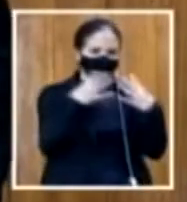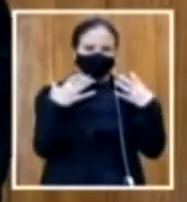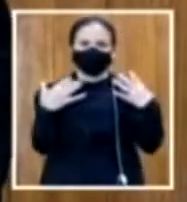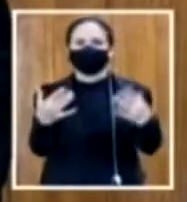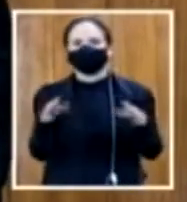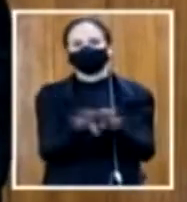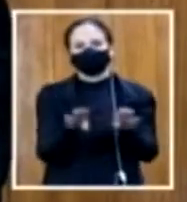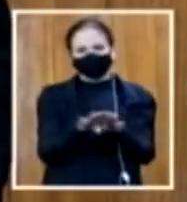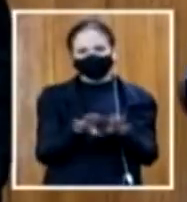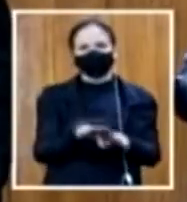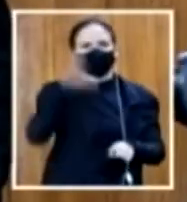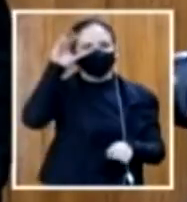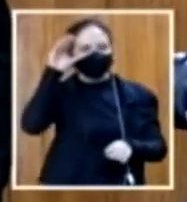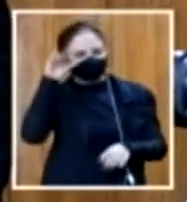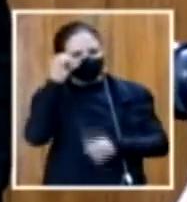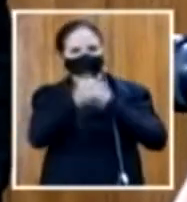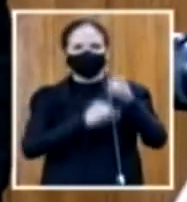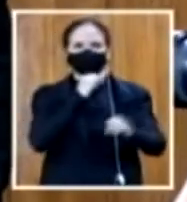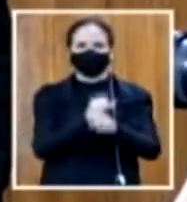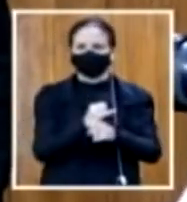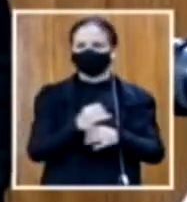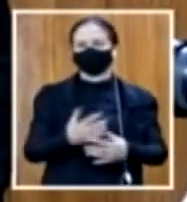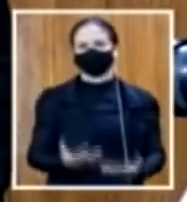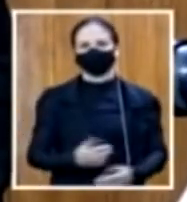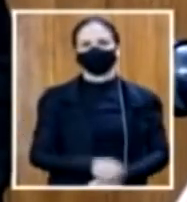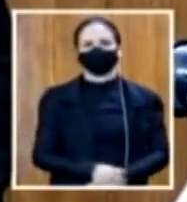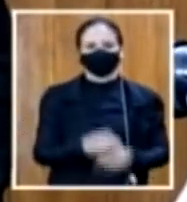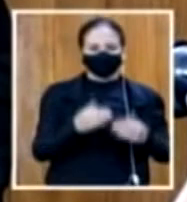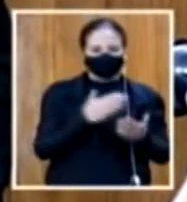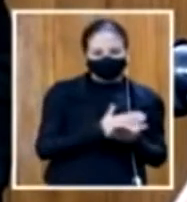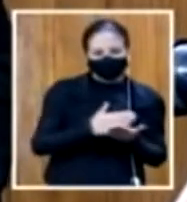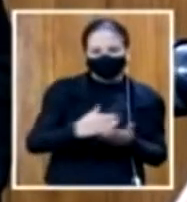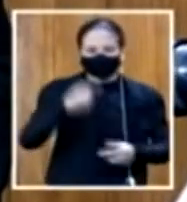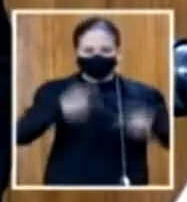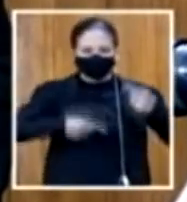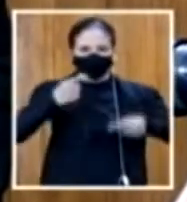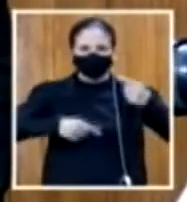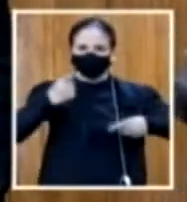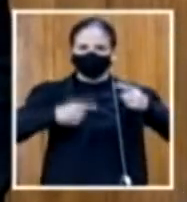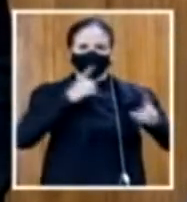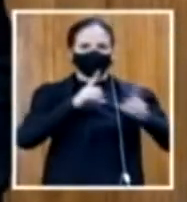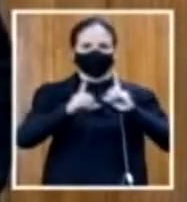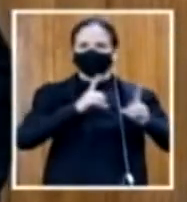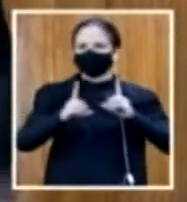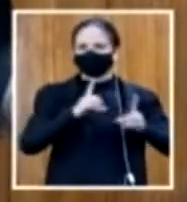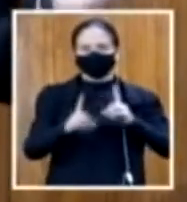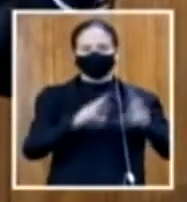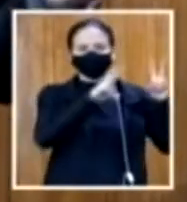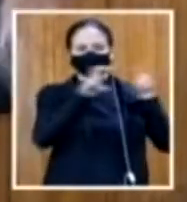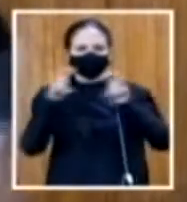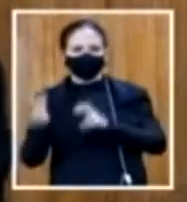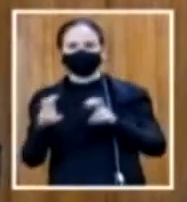assiste nesse início de debate sobre esse tema tão importante.